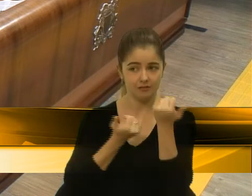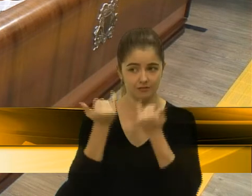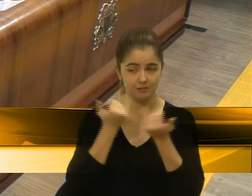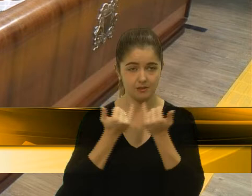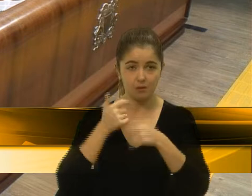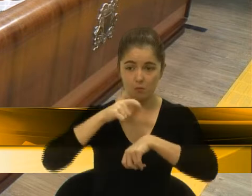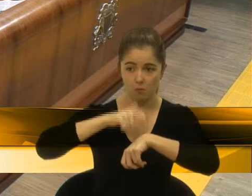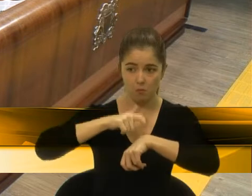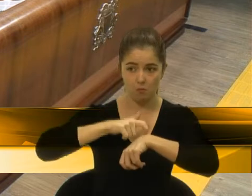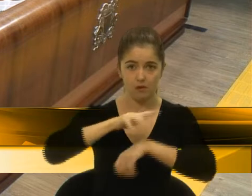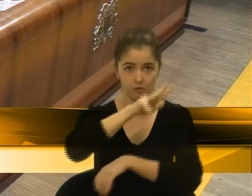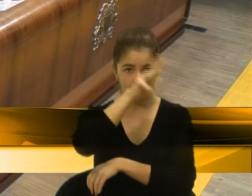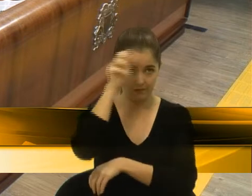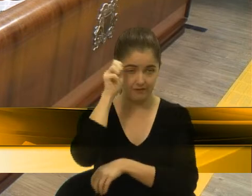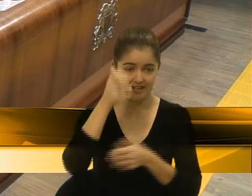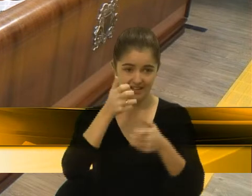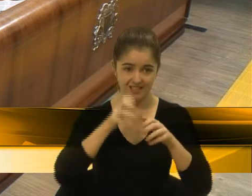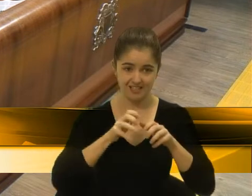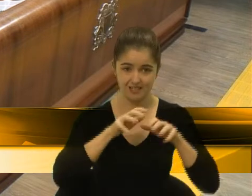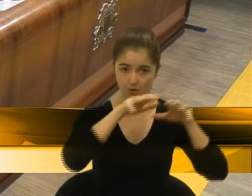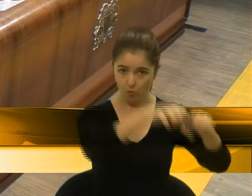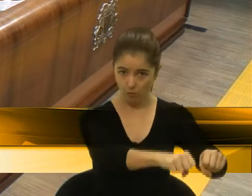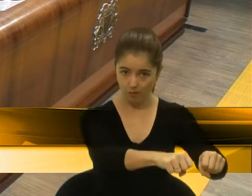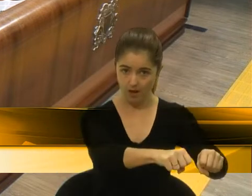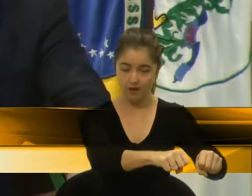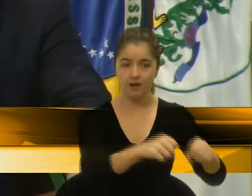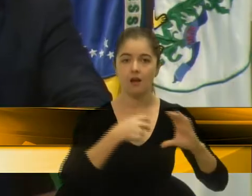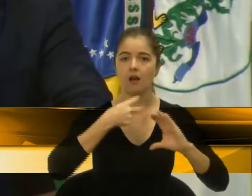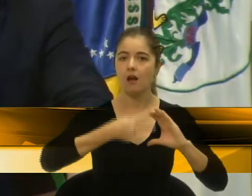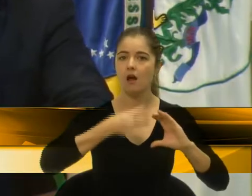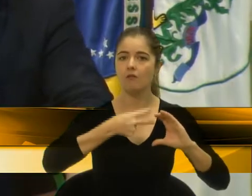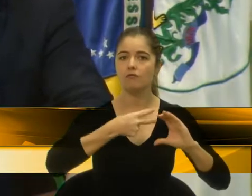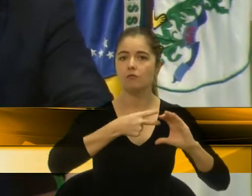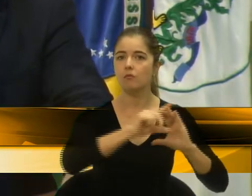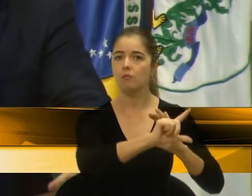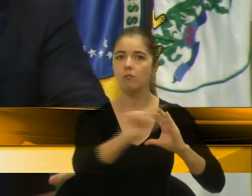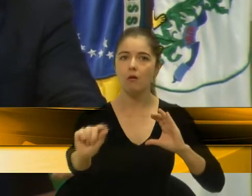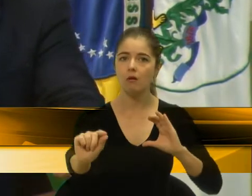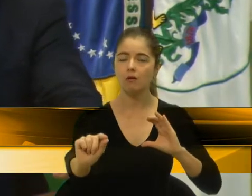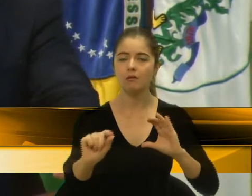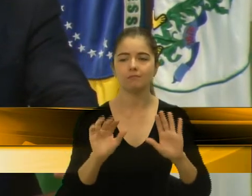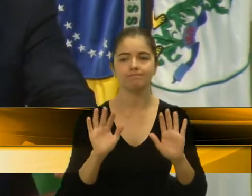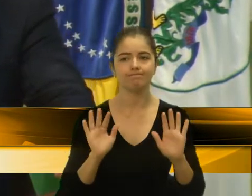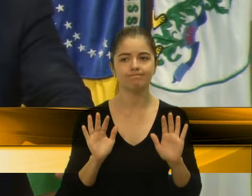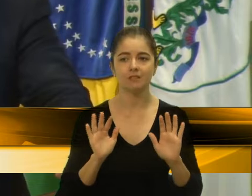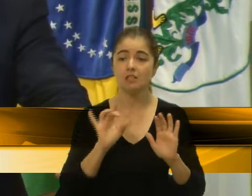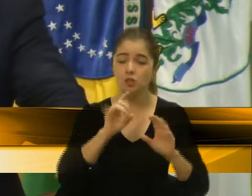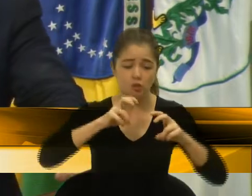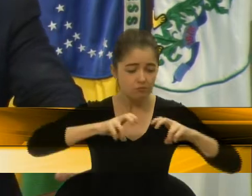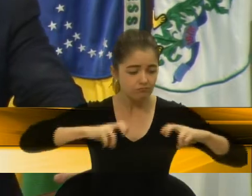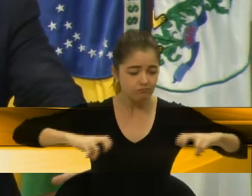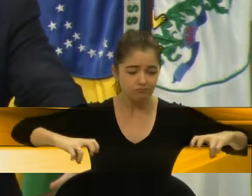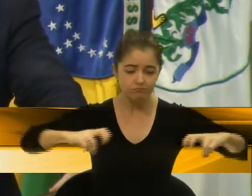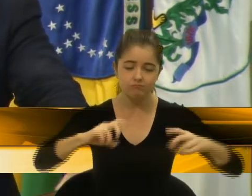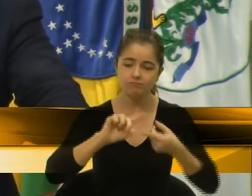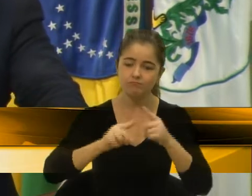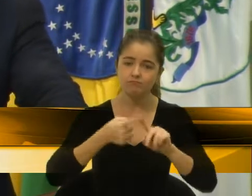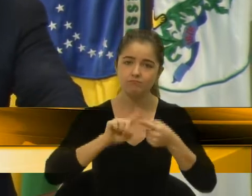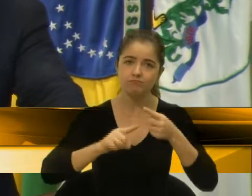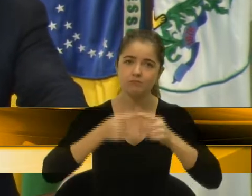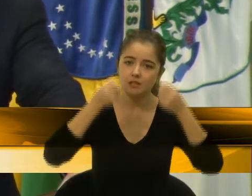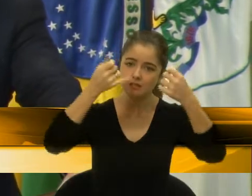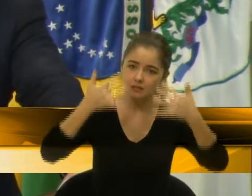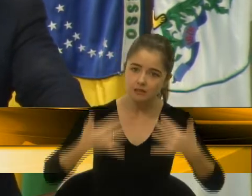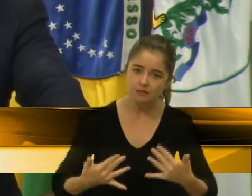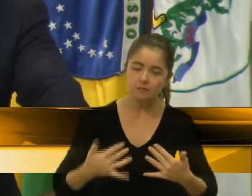quiser ocupar, a Voges sai do espaço. Então, acho que basta sentar numa mesa e discutir, né? Apresentar para o governo do